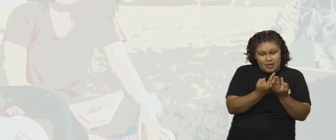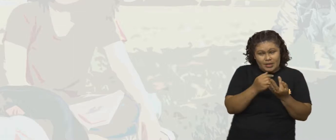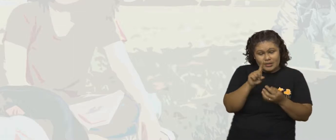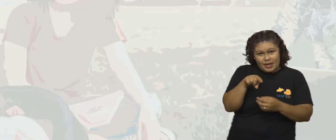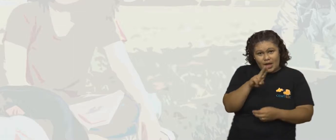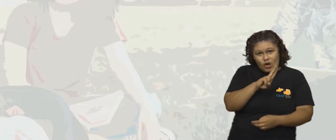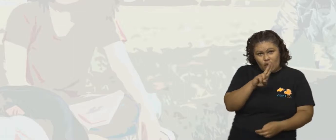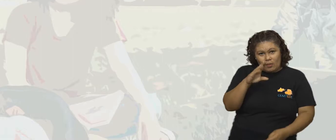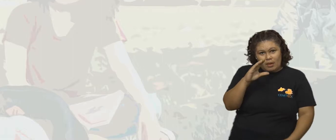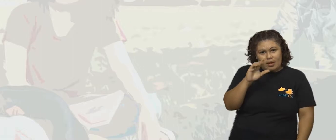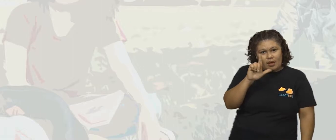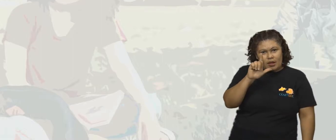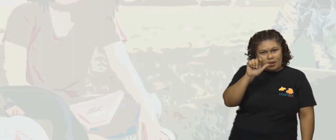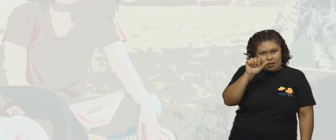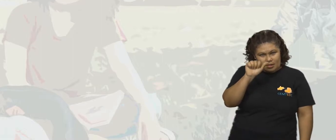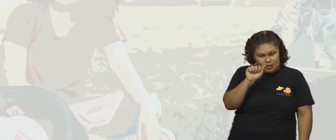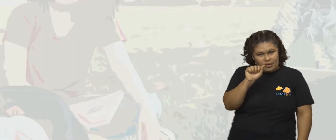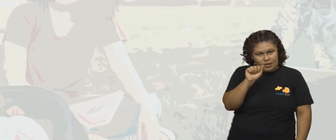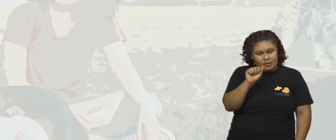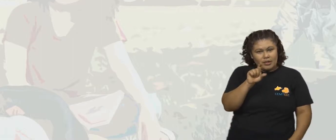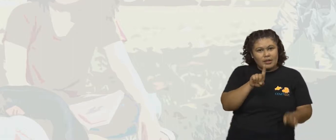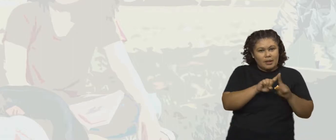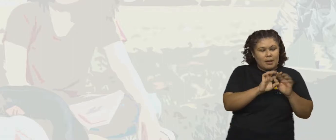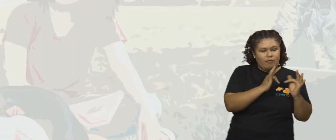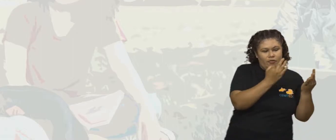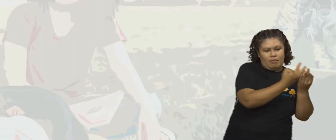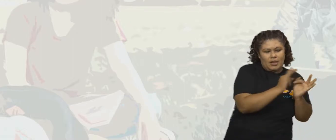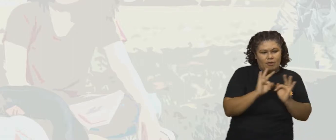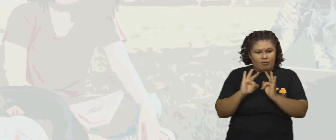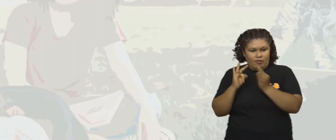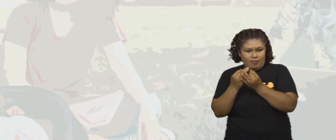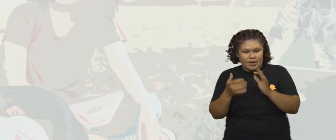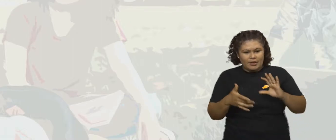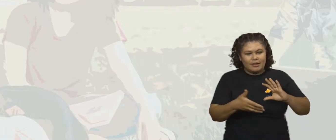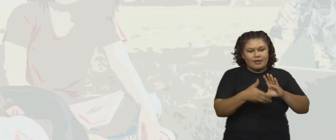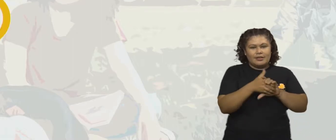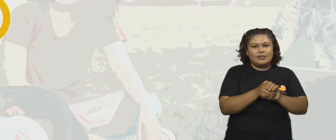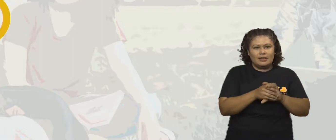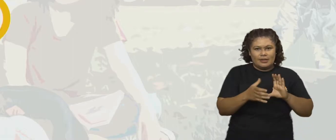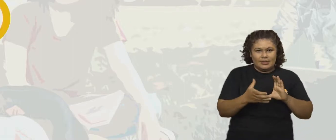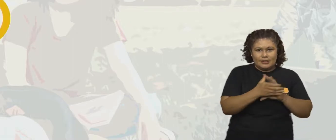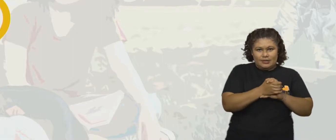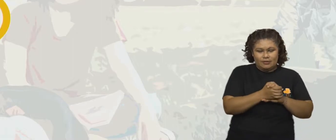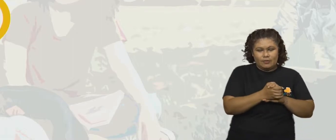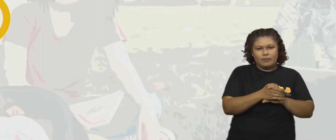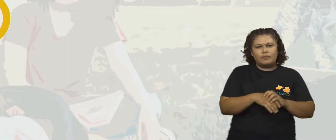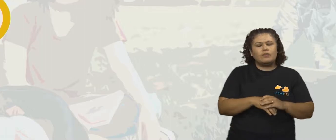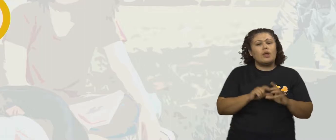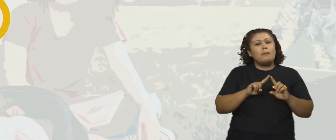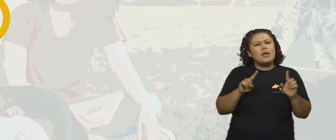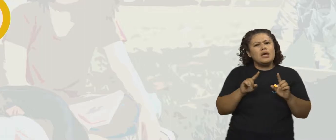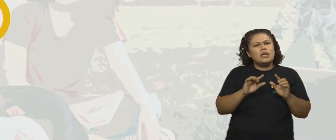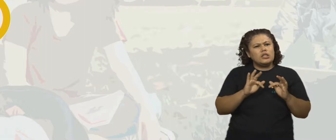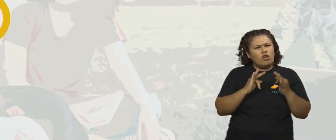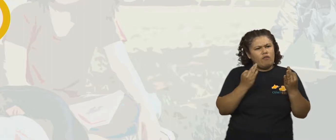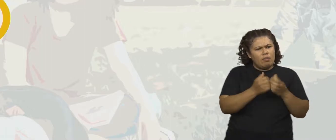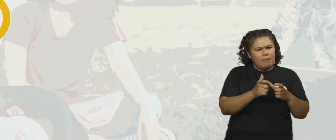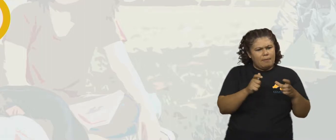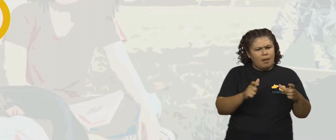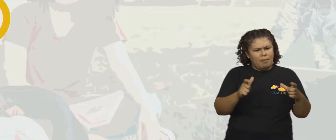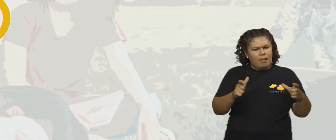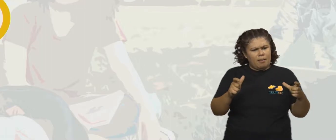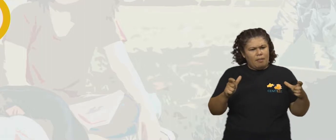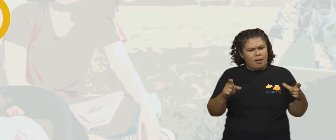aqui também a troca interfamiliar de membros para o casamento. A união de clãs formou as tribos. Das tribos, vimos nascer